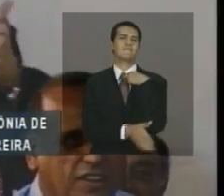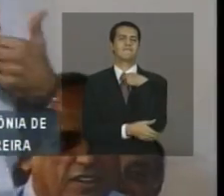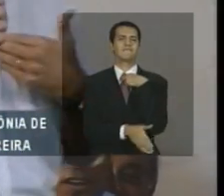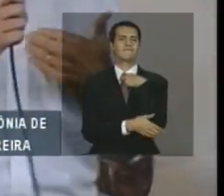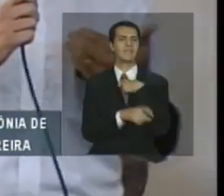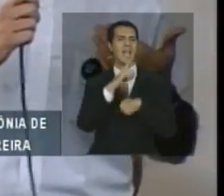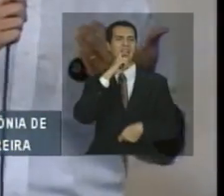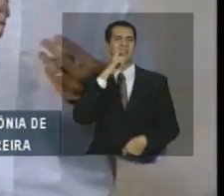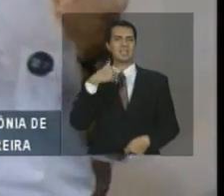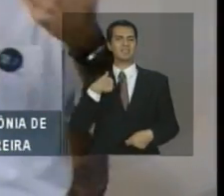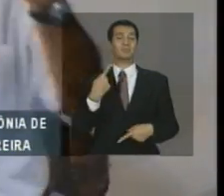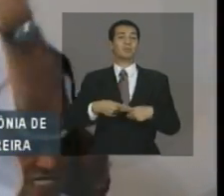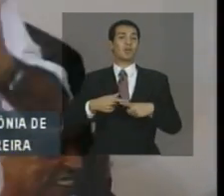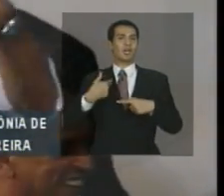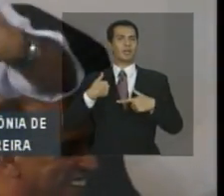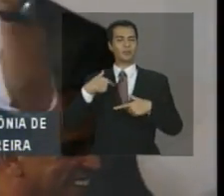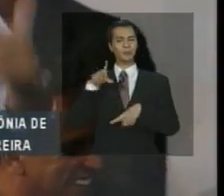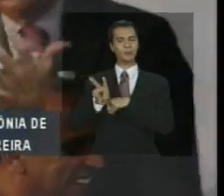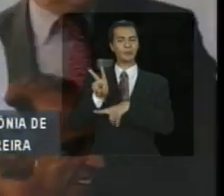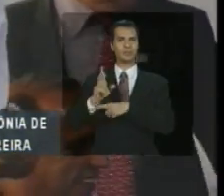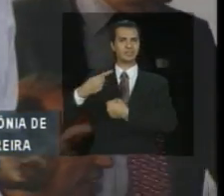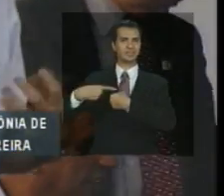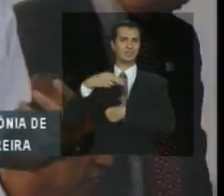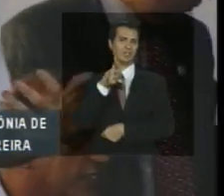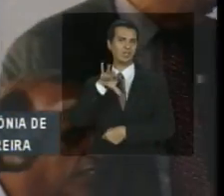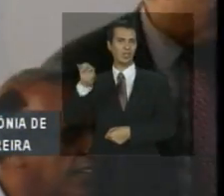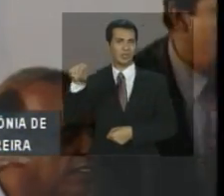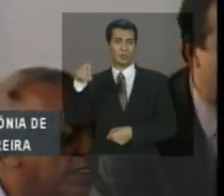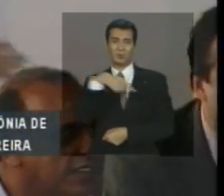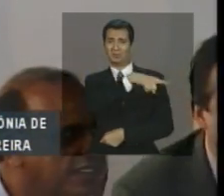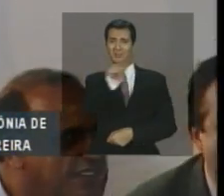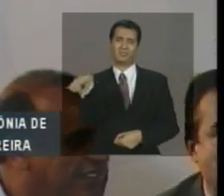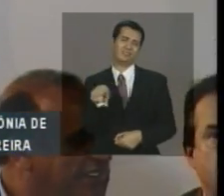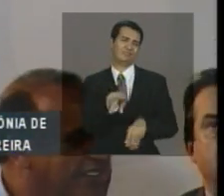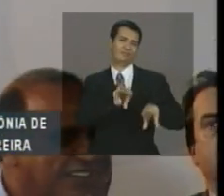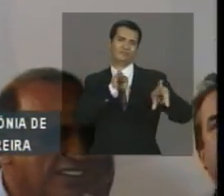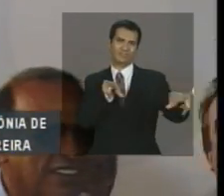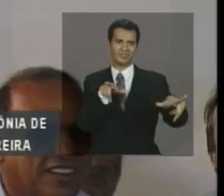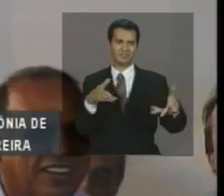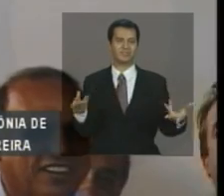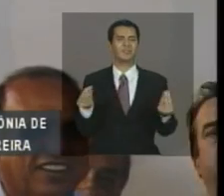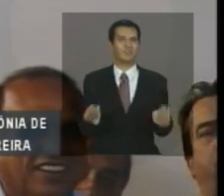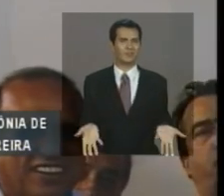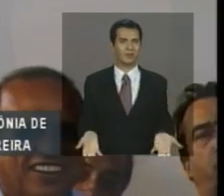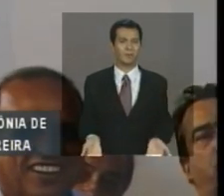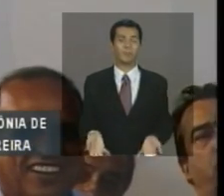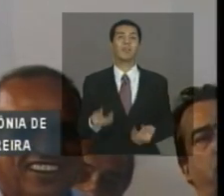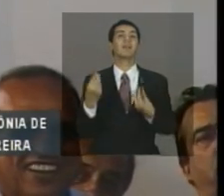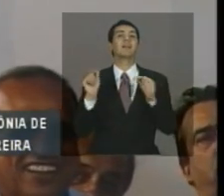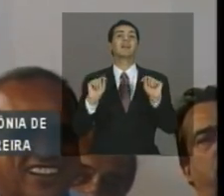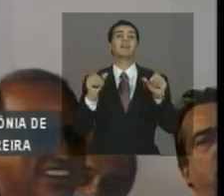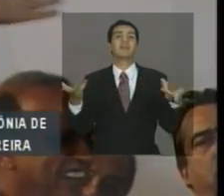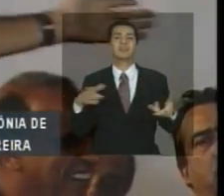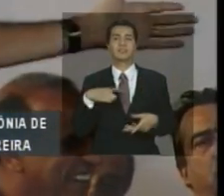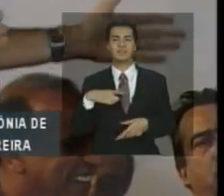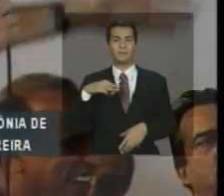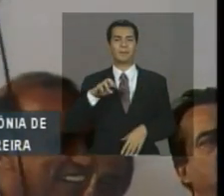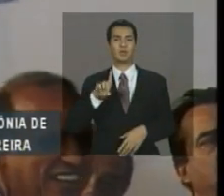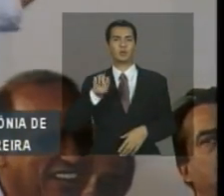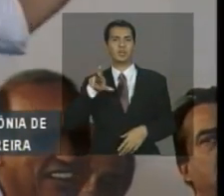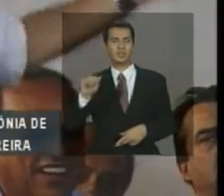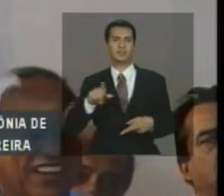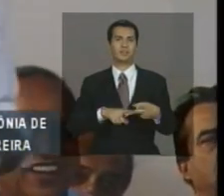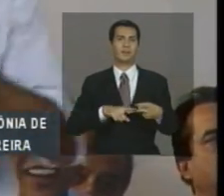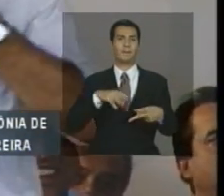eles não são. Então, é um prazer, eu quero aqui... Quem é que tem a Portela? Quem tem o Império Serrano e quem tem Madureira? E